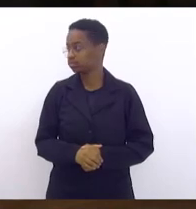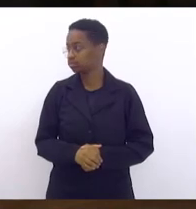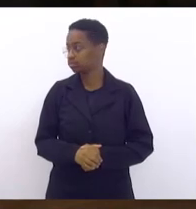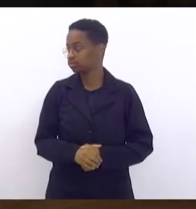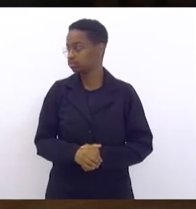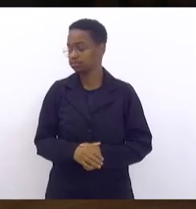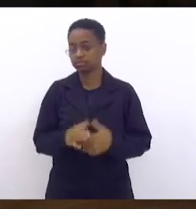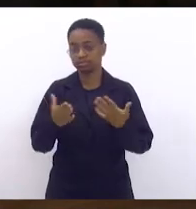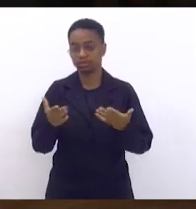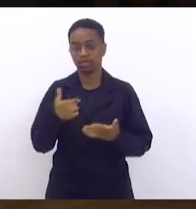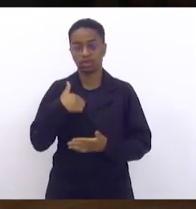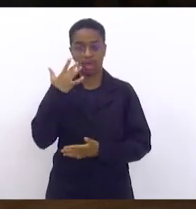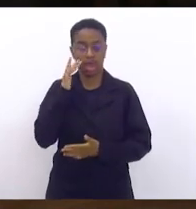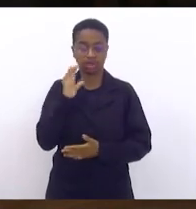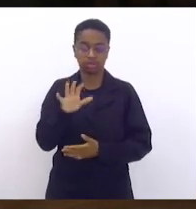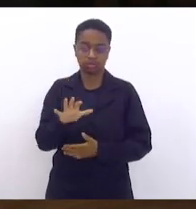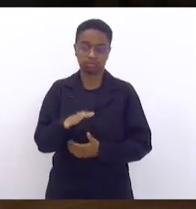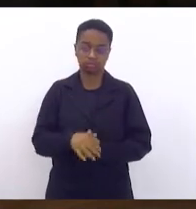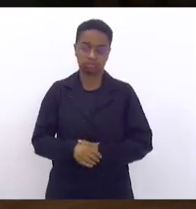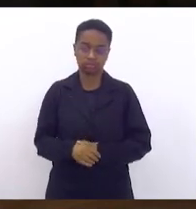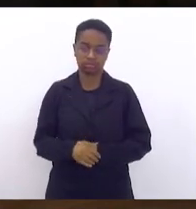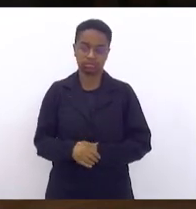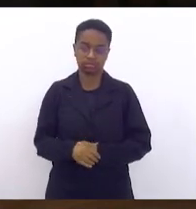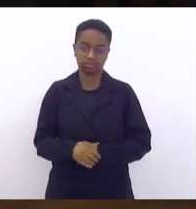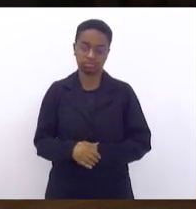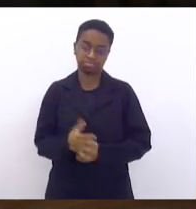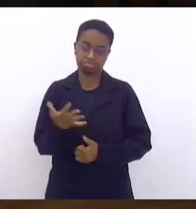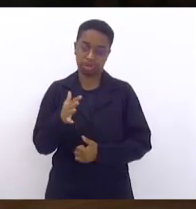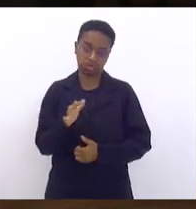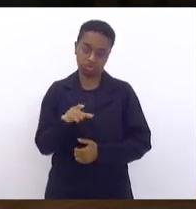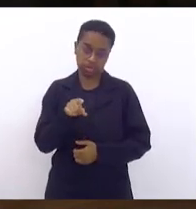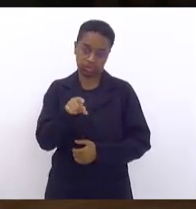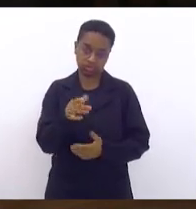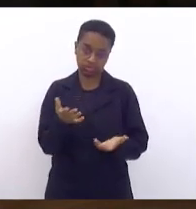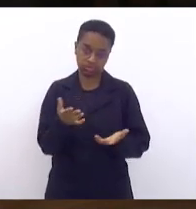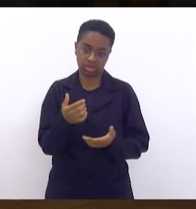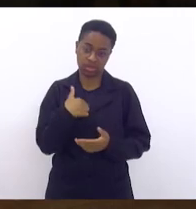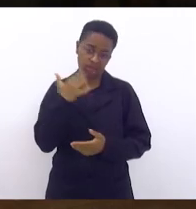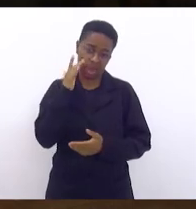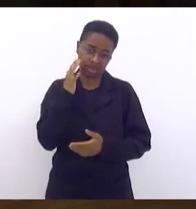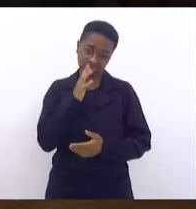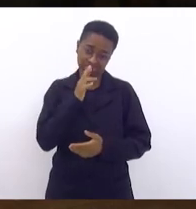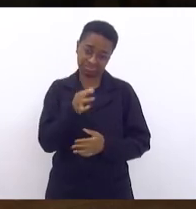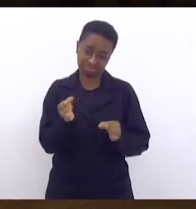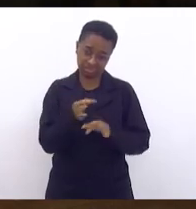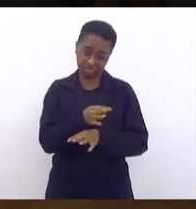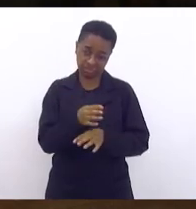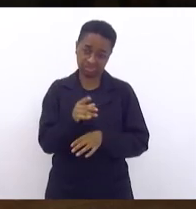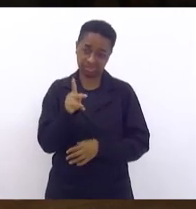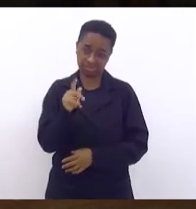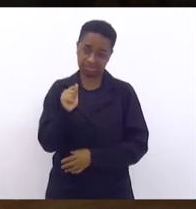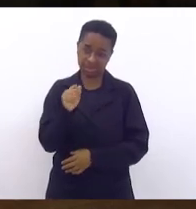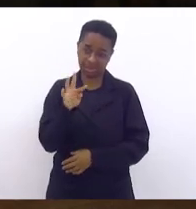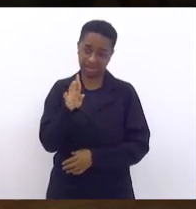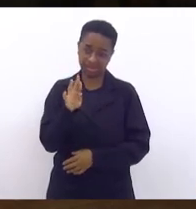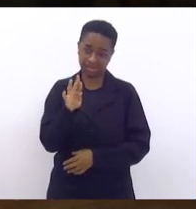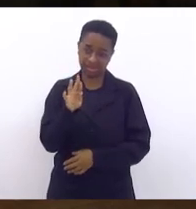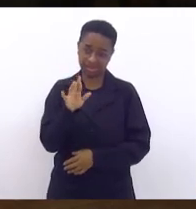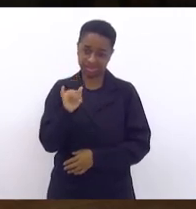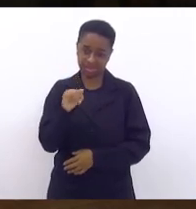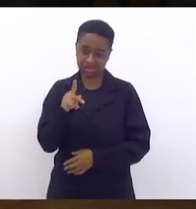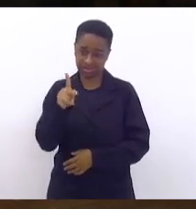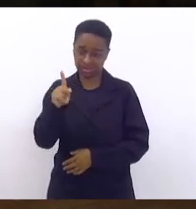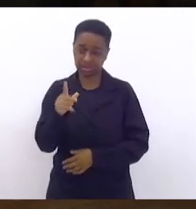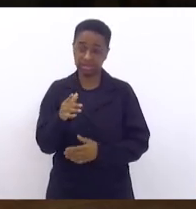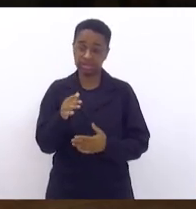eu acho que é isso é mais ou menos por isso eu acho que eu respondi se eu não respondi Patrick não foi isso o Patrick